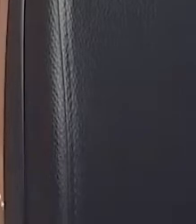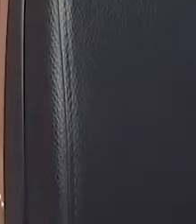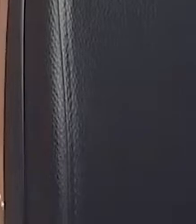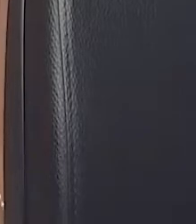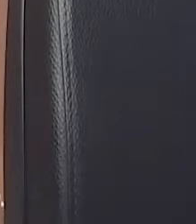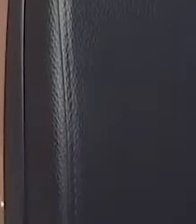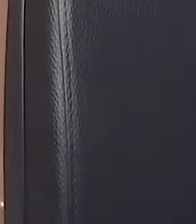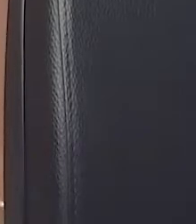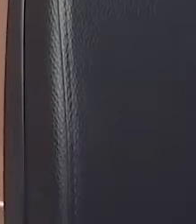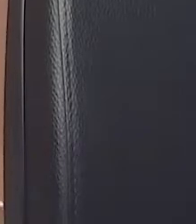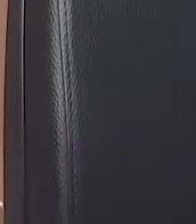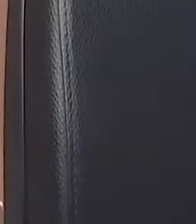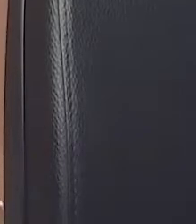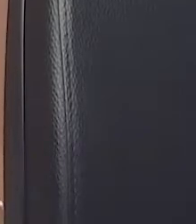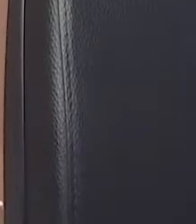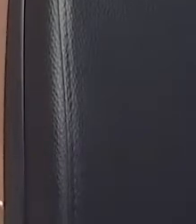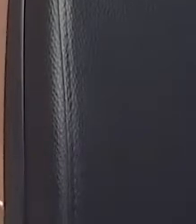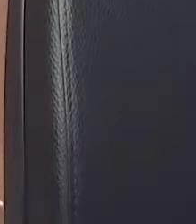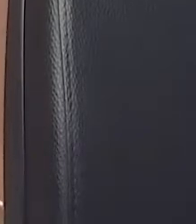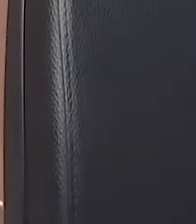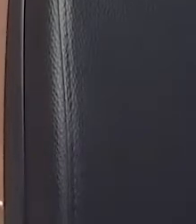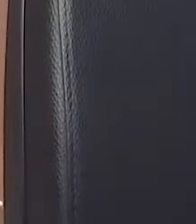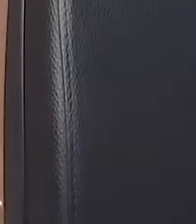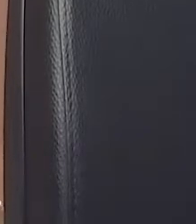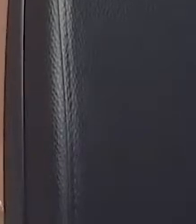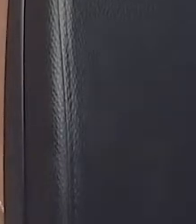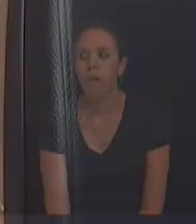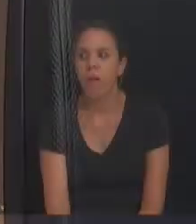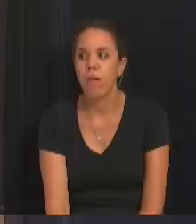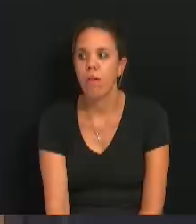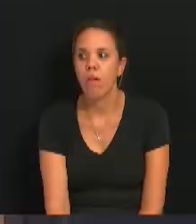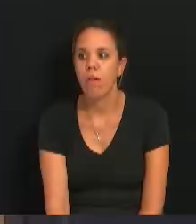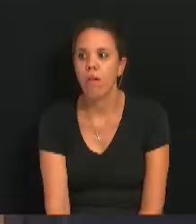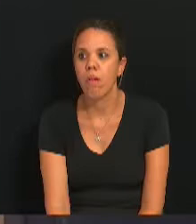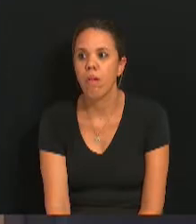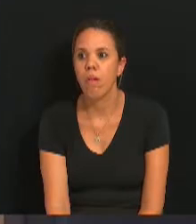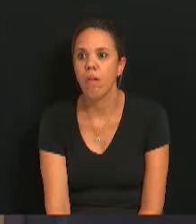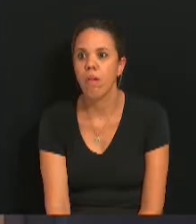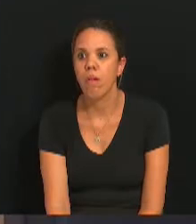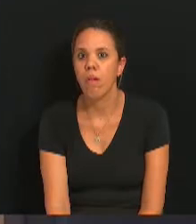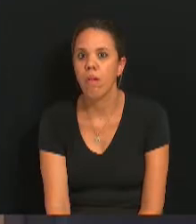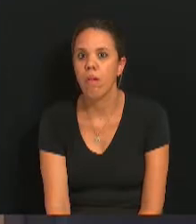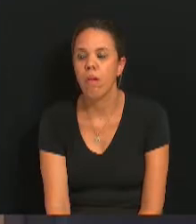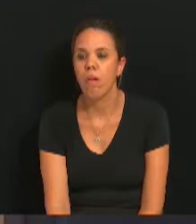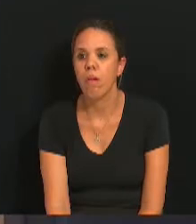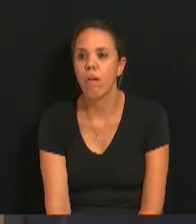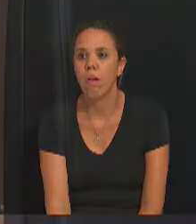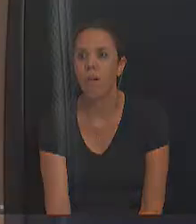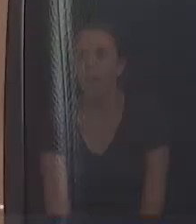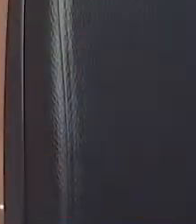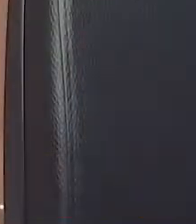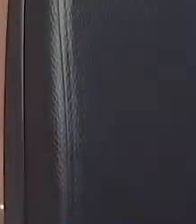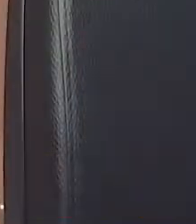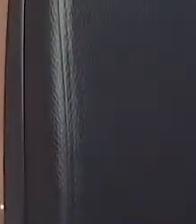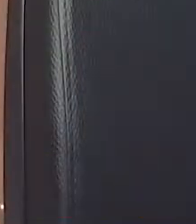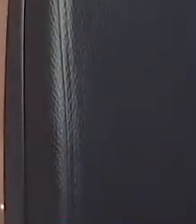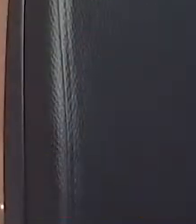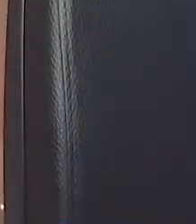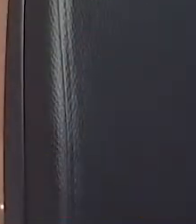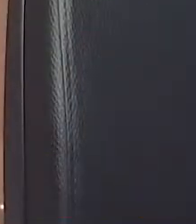enriquecer muito essa comissão que tem pautado aqui em debater com a cidade